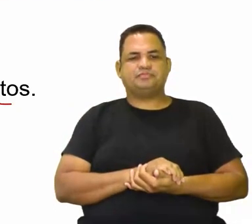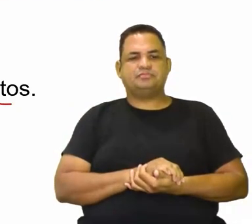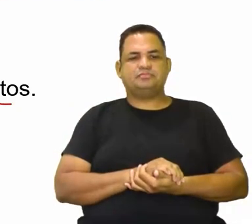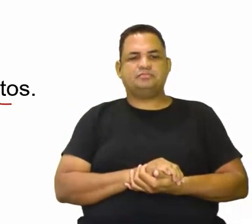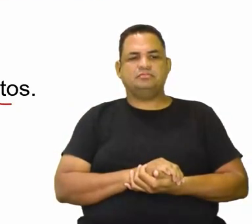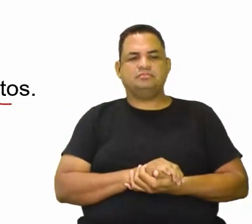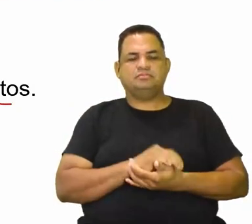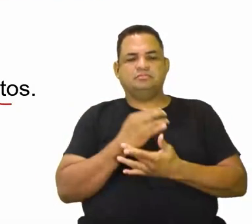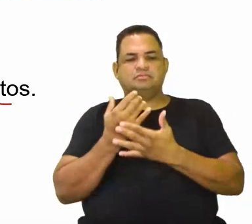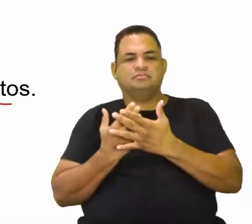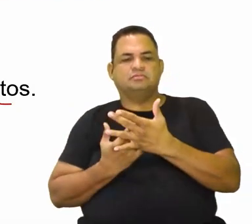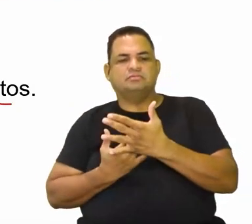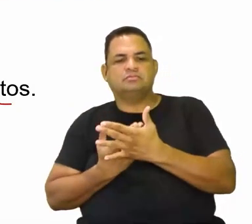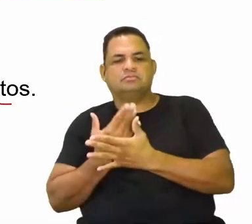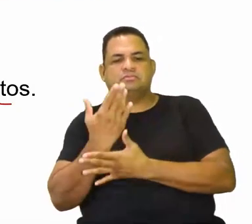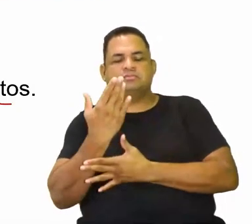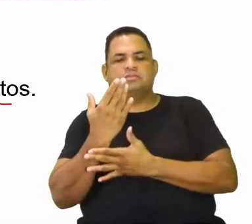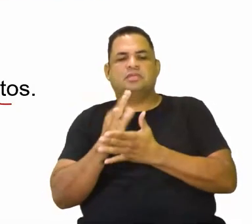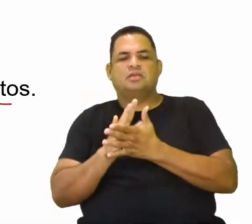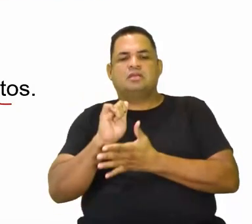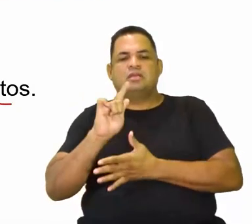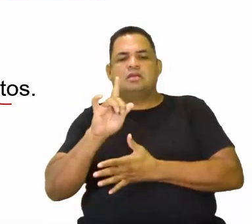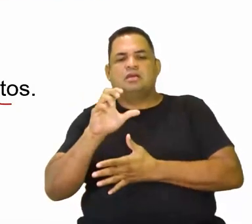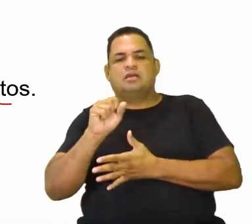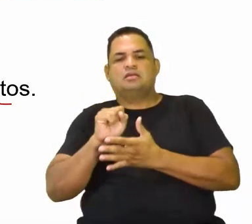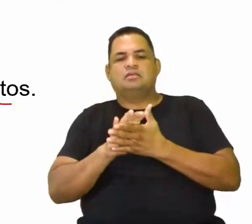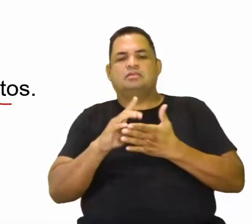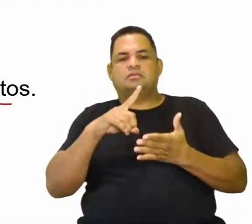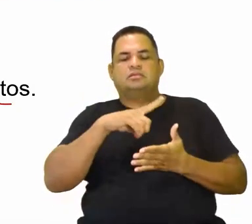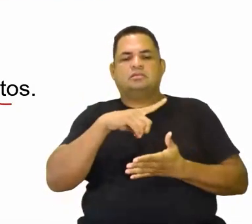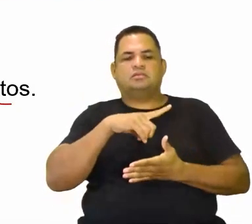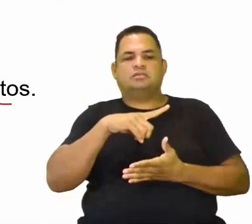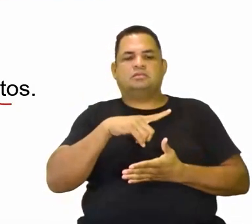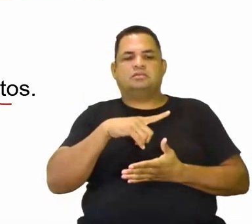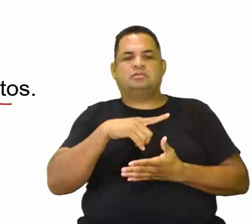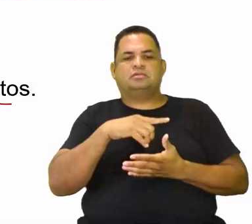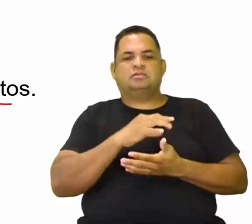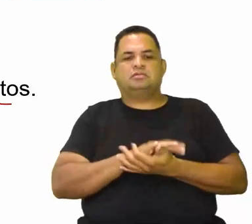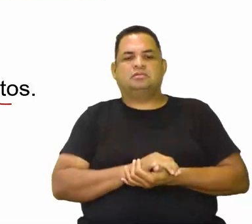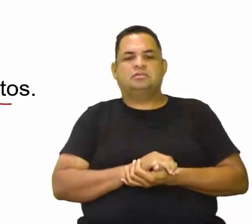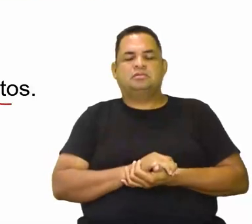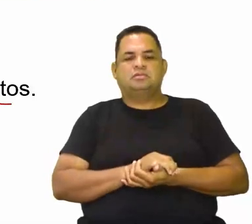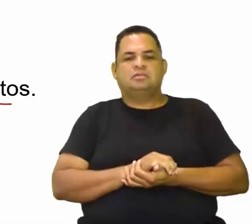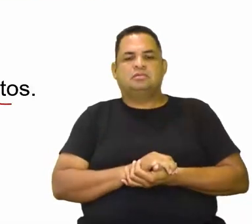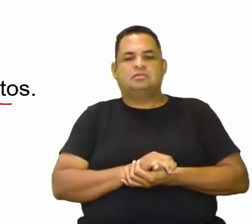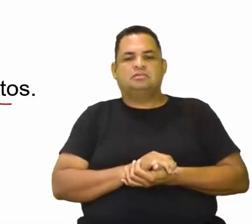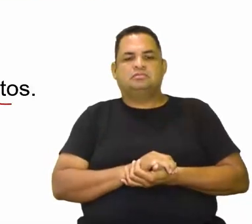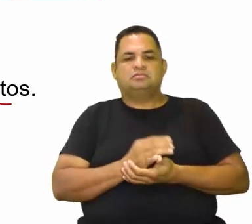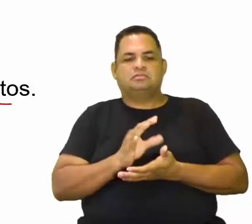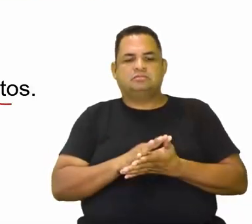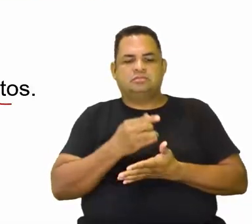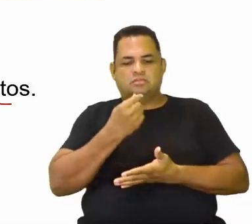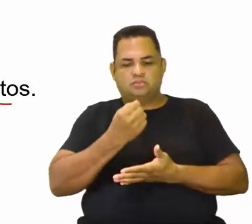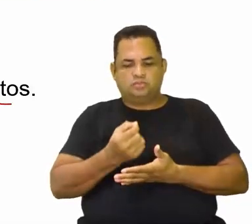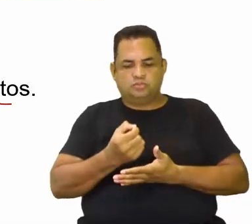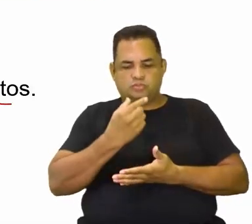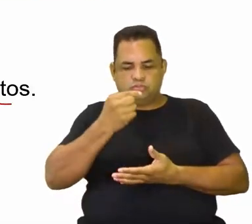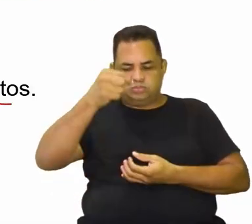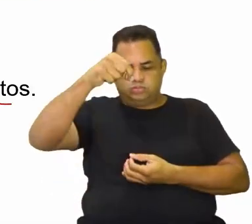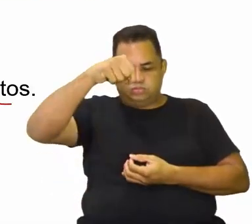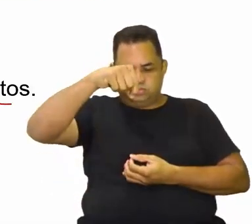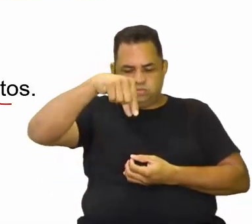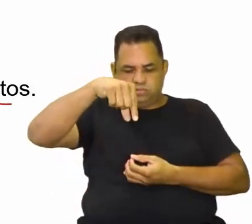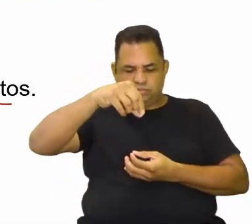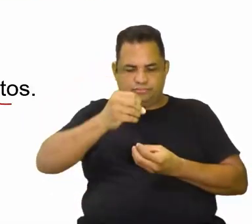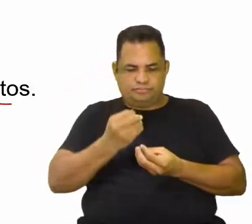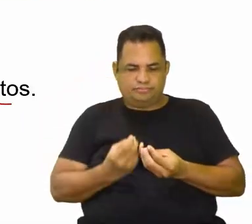a liberação de gás. Um exemplo, nós temos o comprimido efervescente, quando ele entra